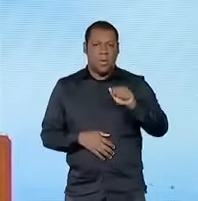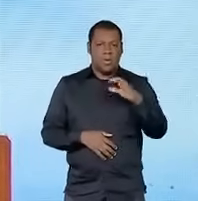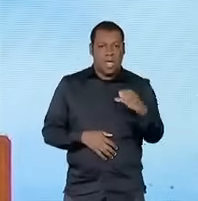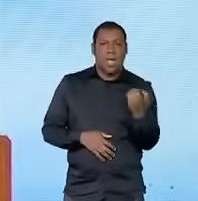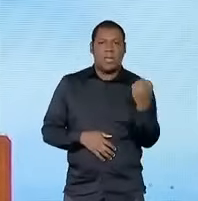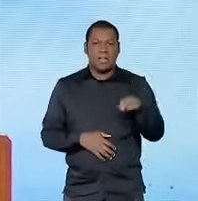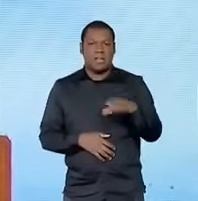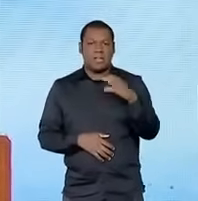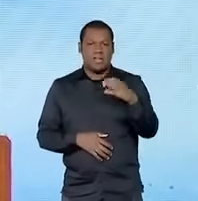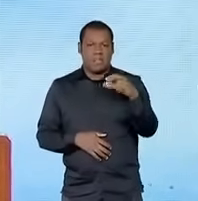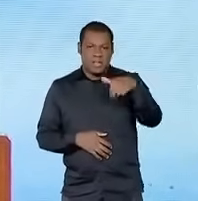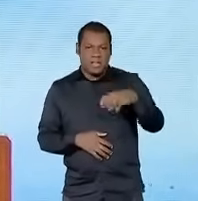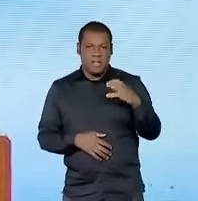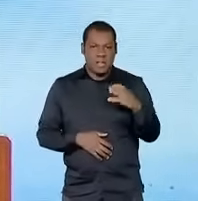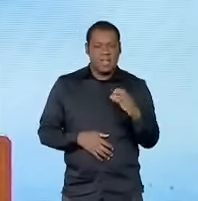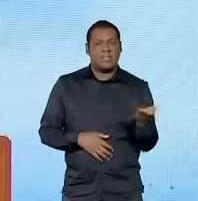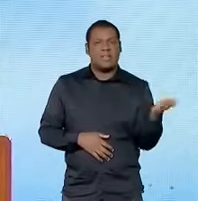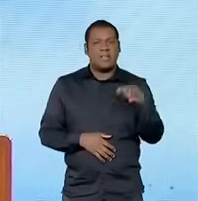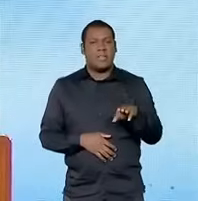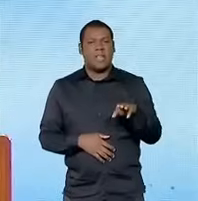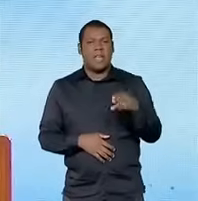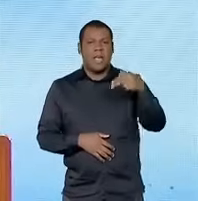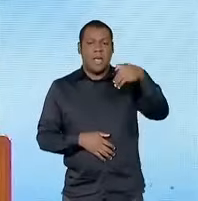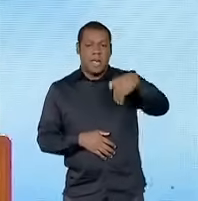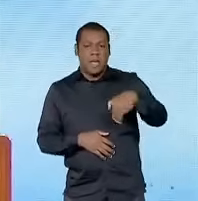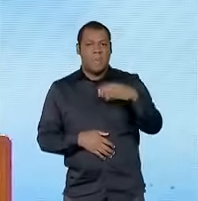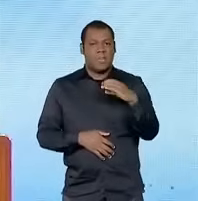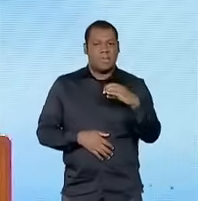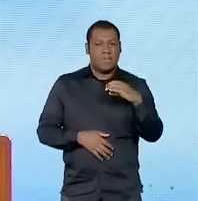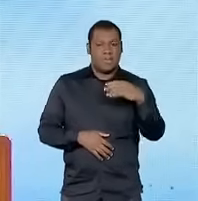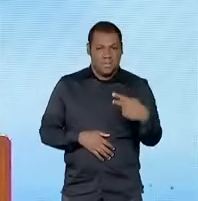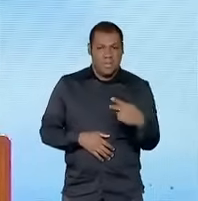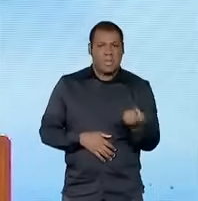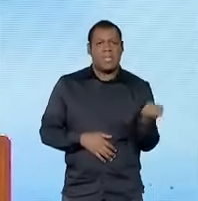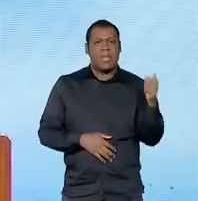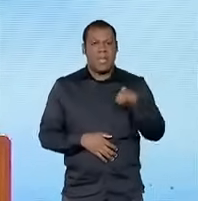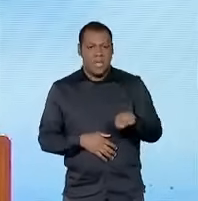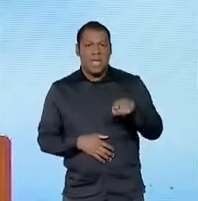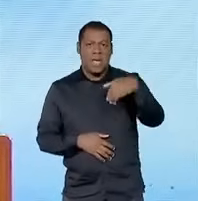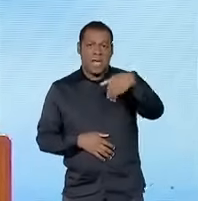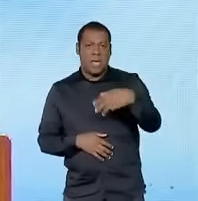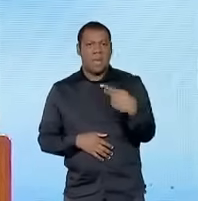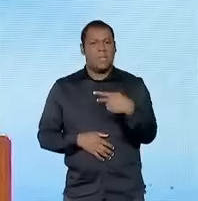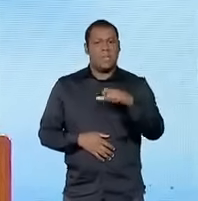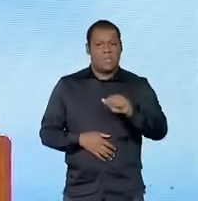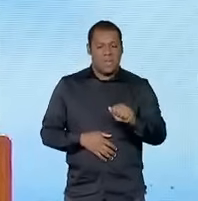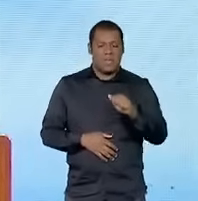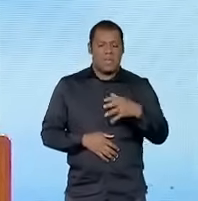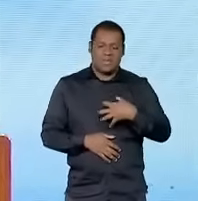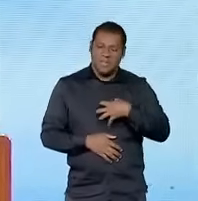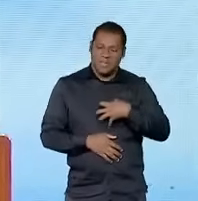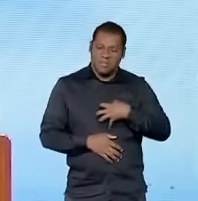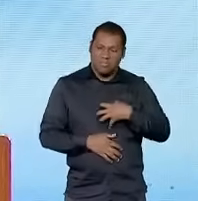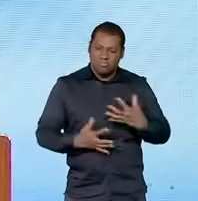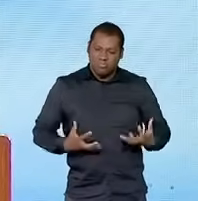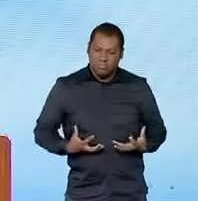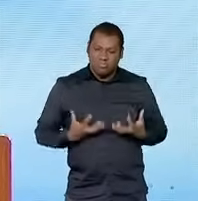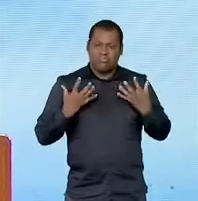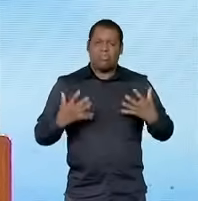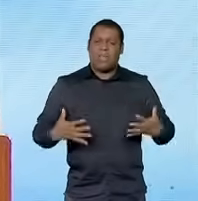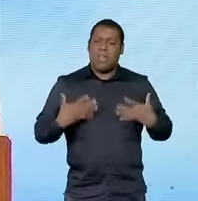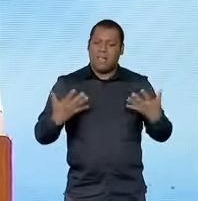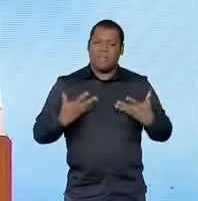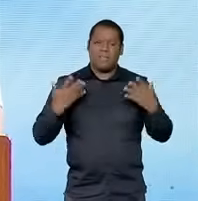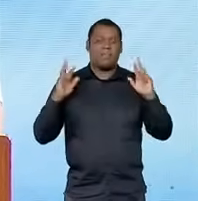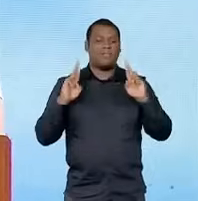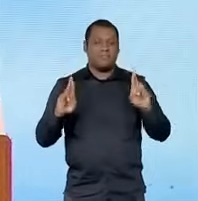CNS, MCP e nós do MPA é um motivo de muito orgulho, alegria e